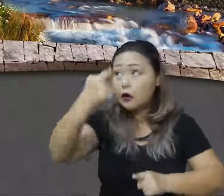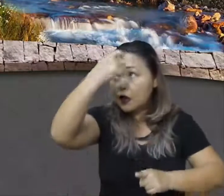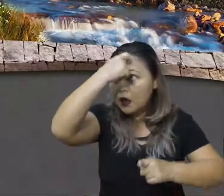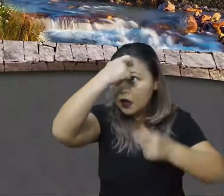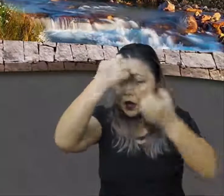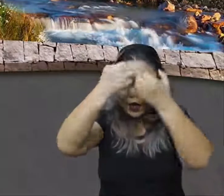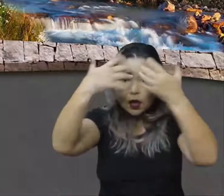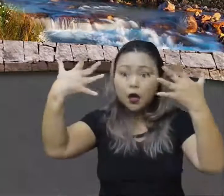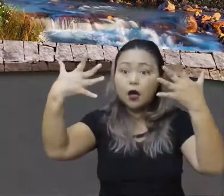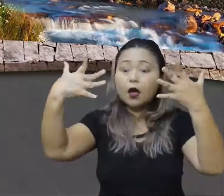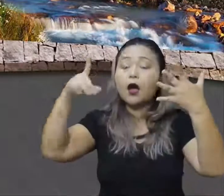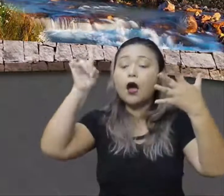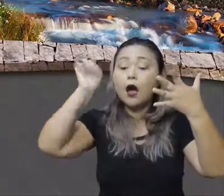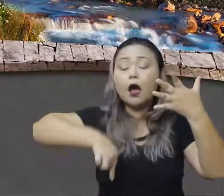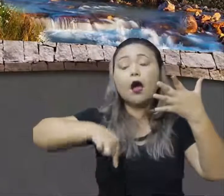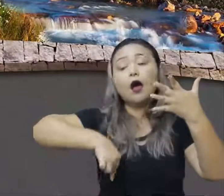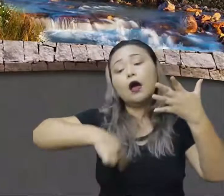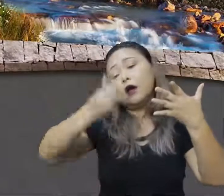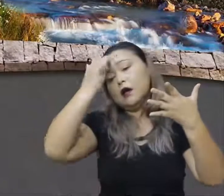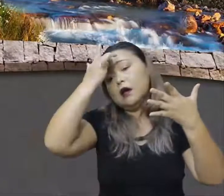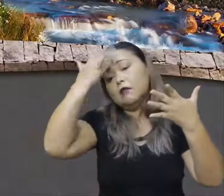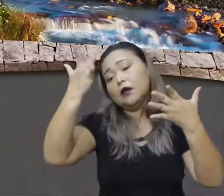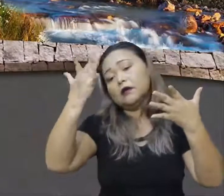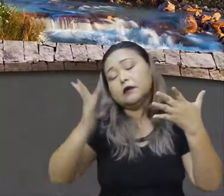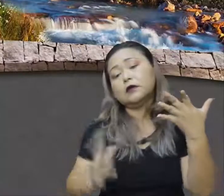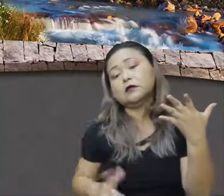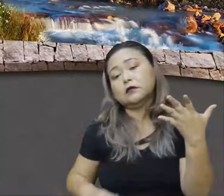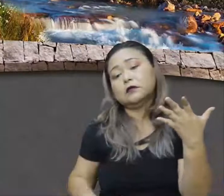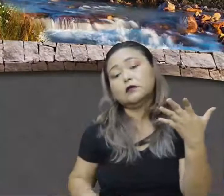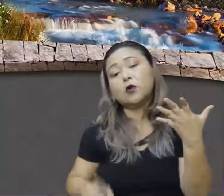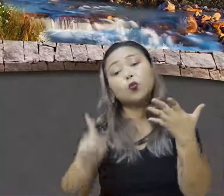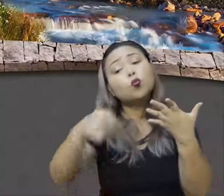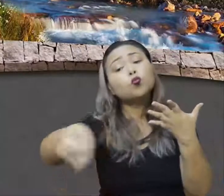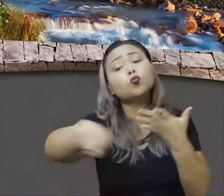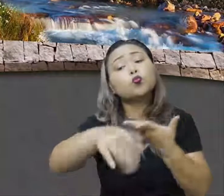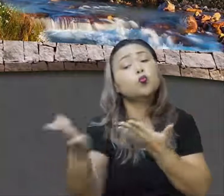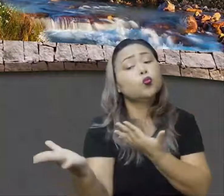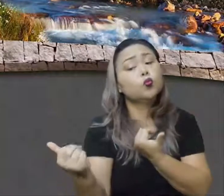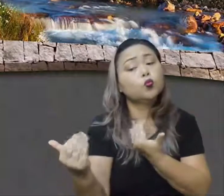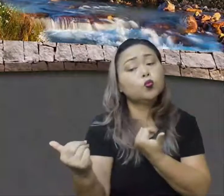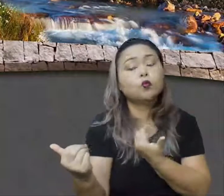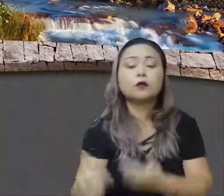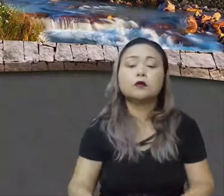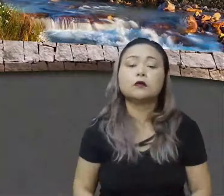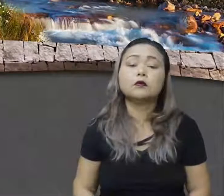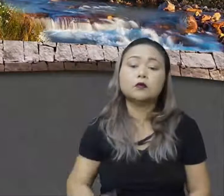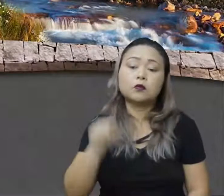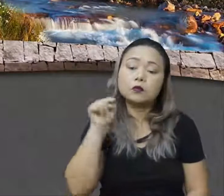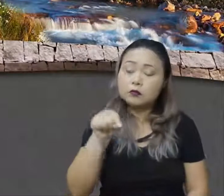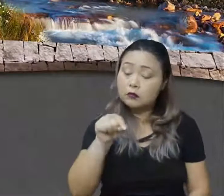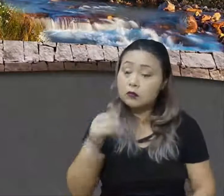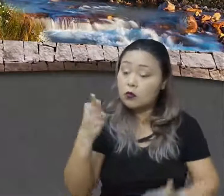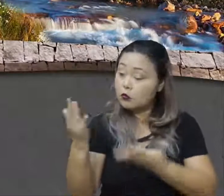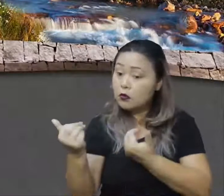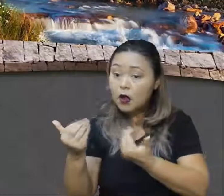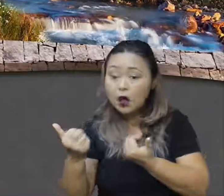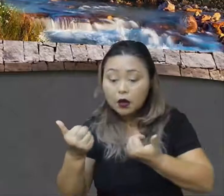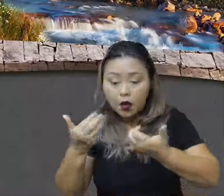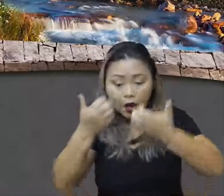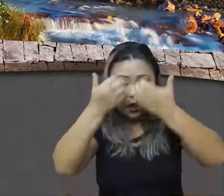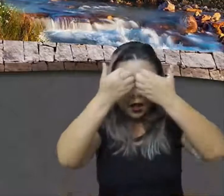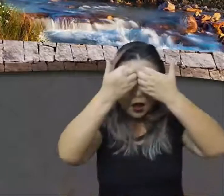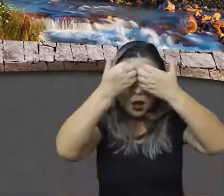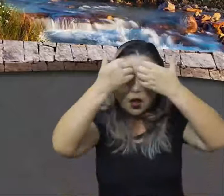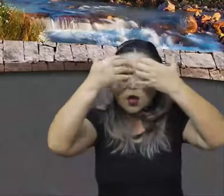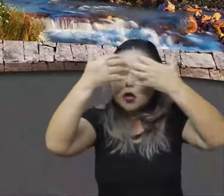é muito mais fácil trabalhar com o jovem. O jovem é aberto ao conhecimento,